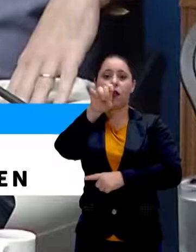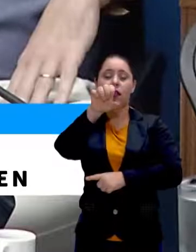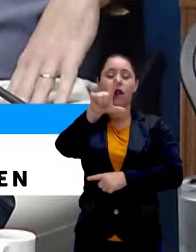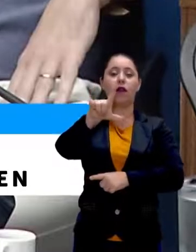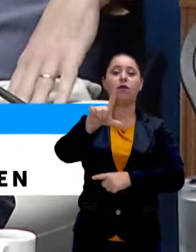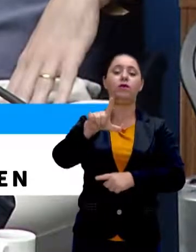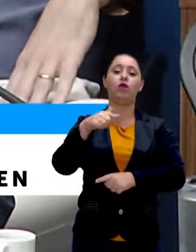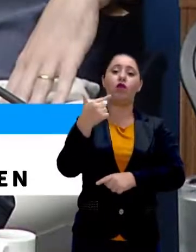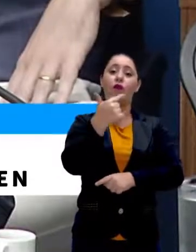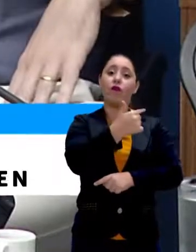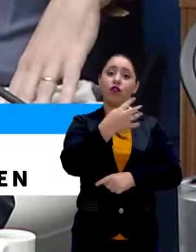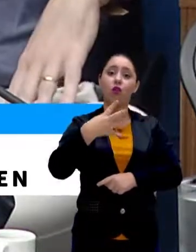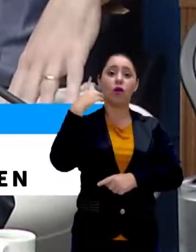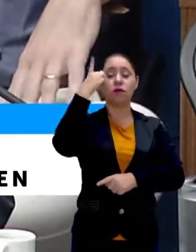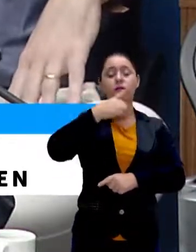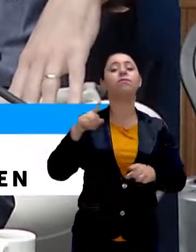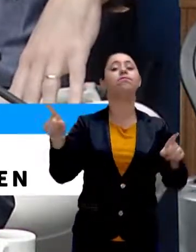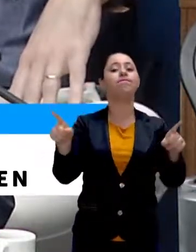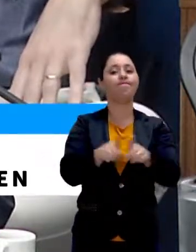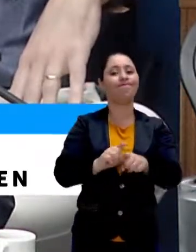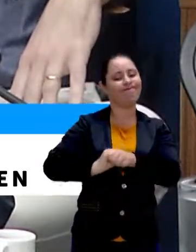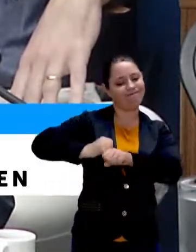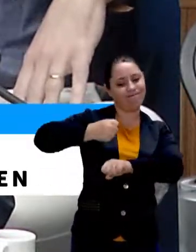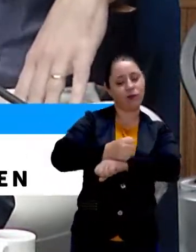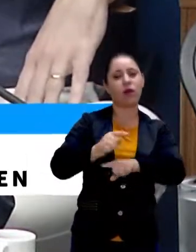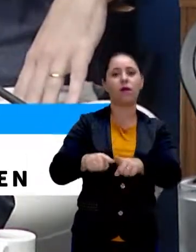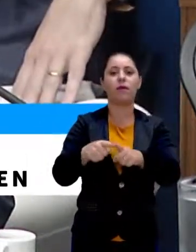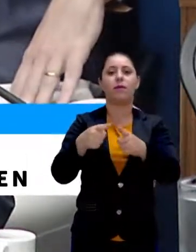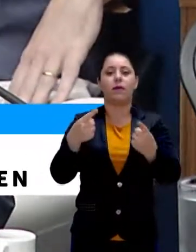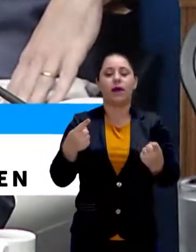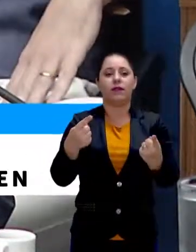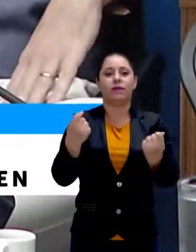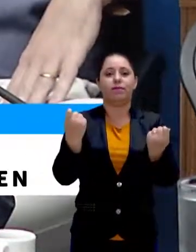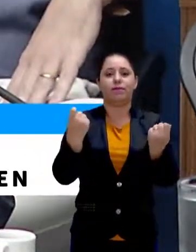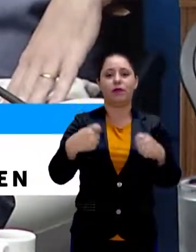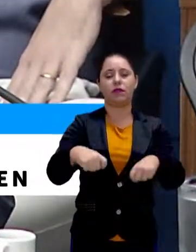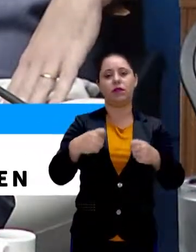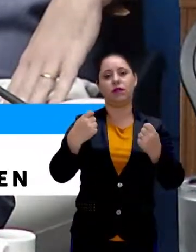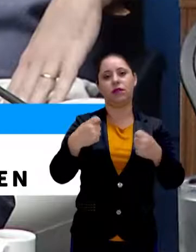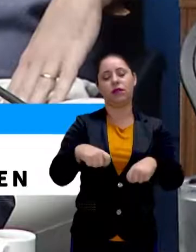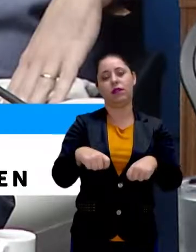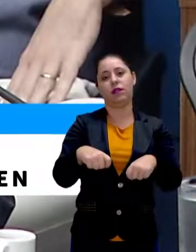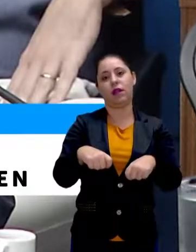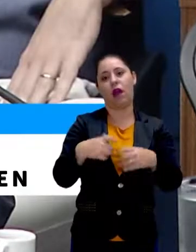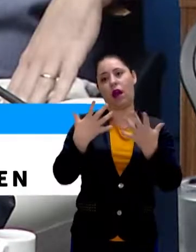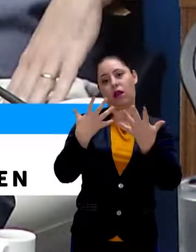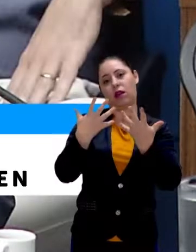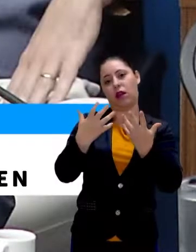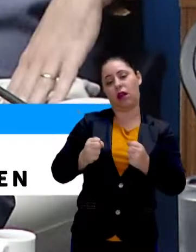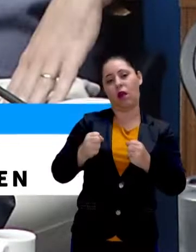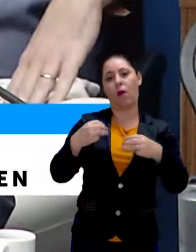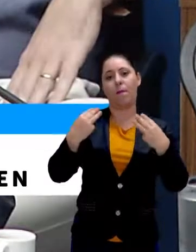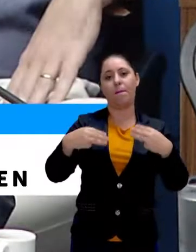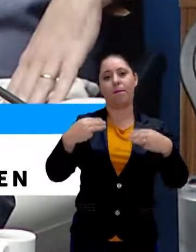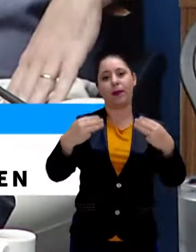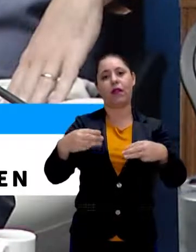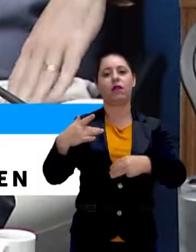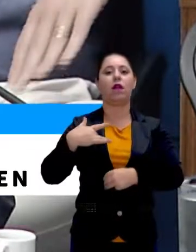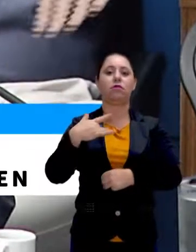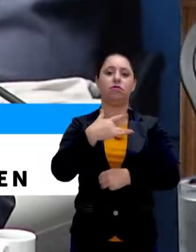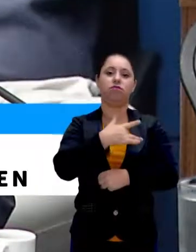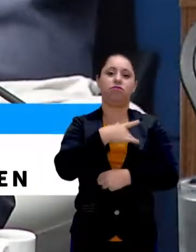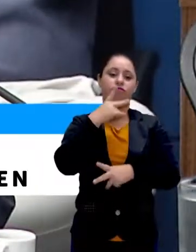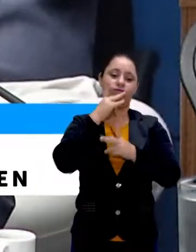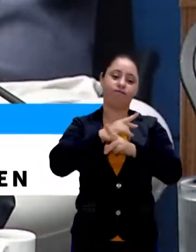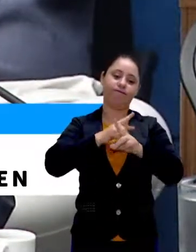do Eduardo Riedel, empenho aqui dos 24 senhores deputados, mas nós temos que nos dobrar ao que o